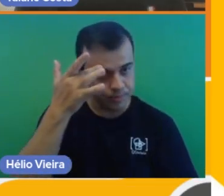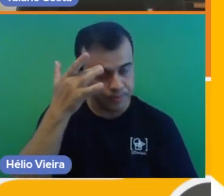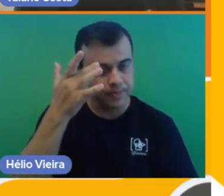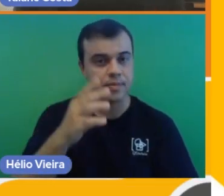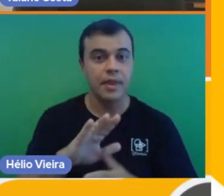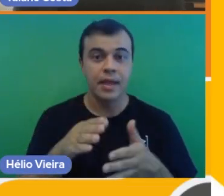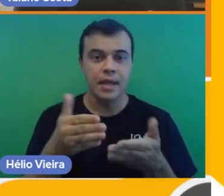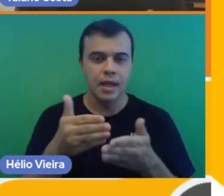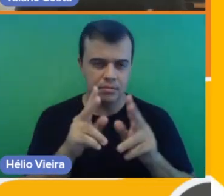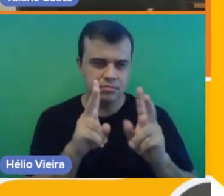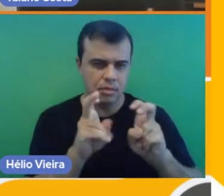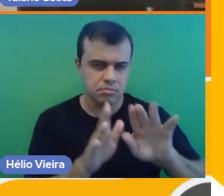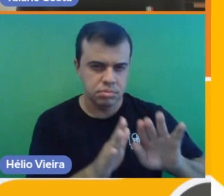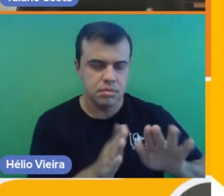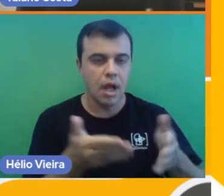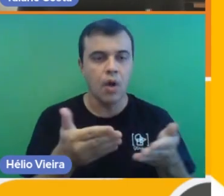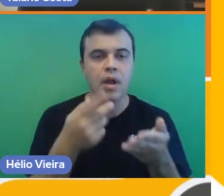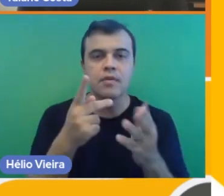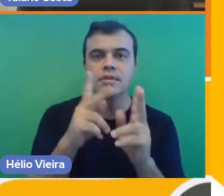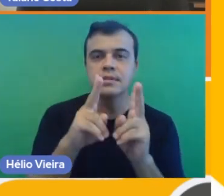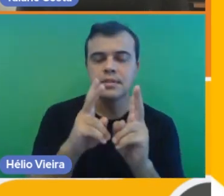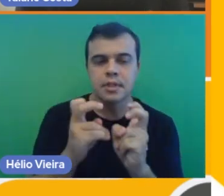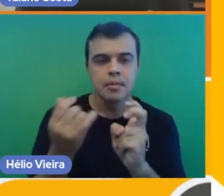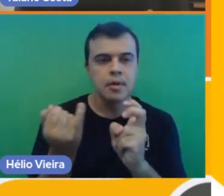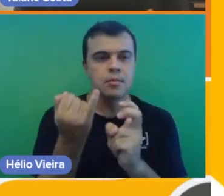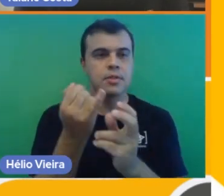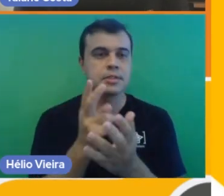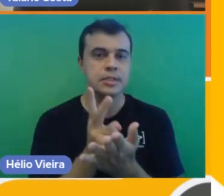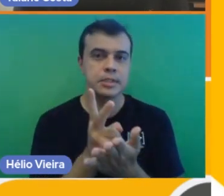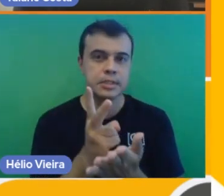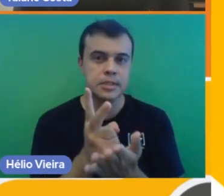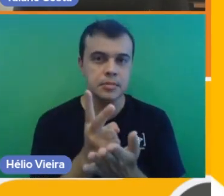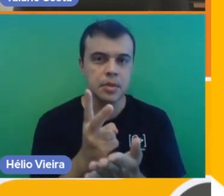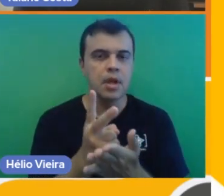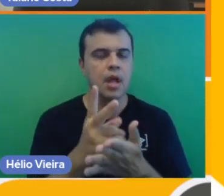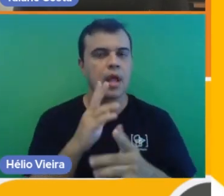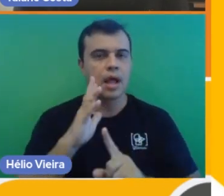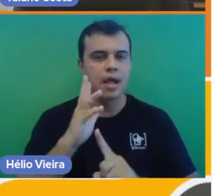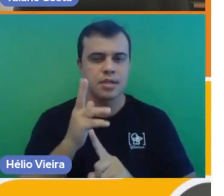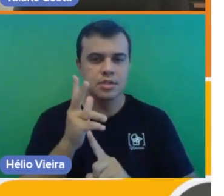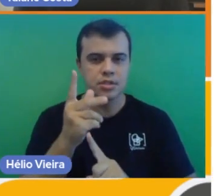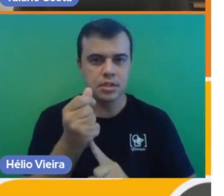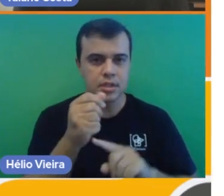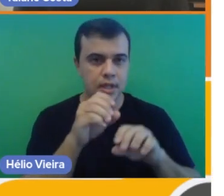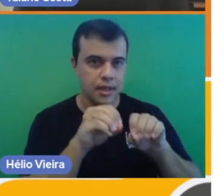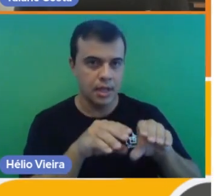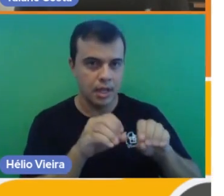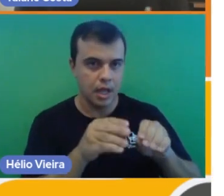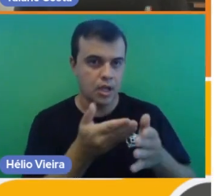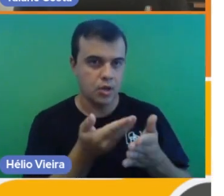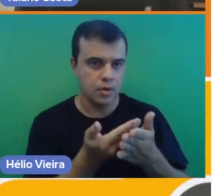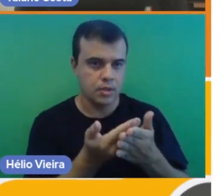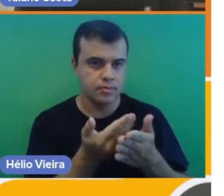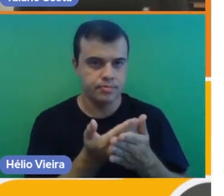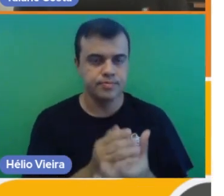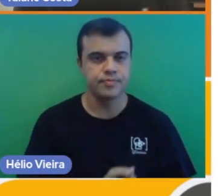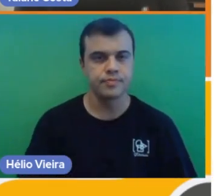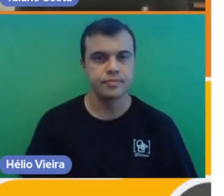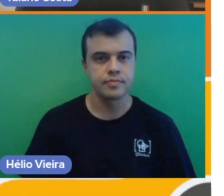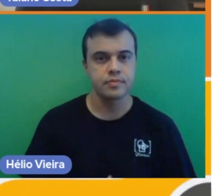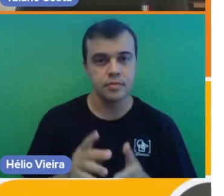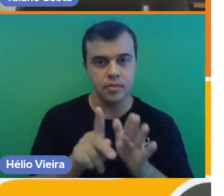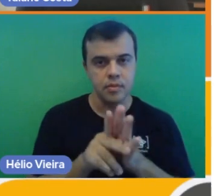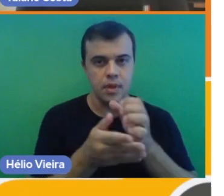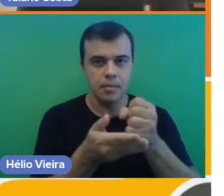E a partir dessa frase, a gente vai falar muito da importância da arte na educação, né? Com base